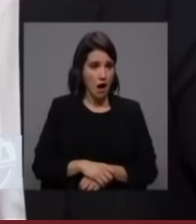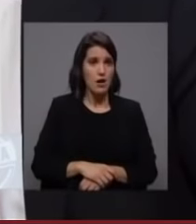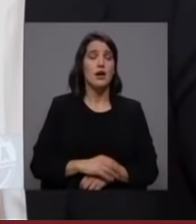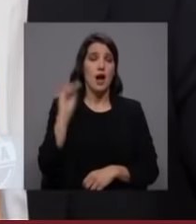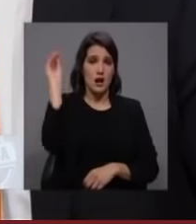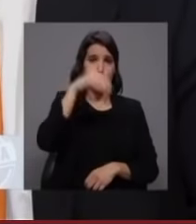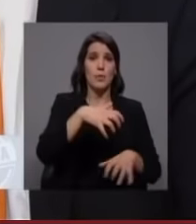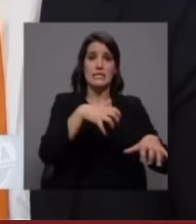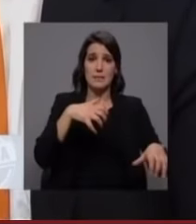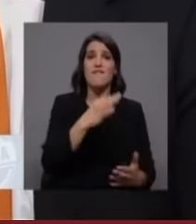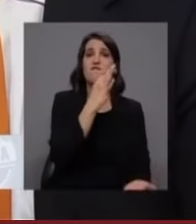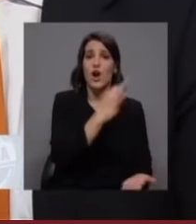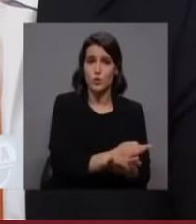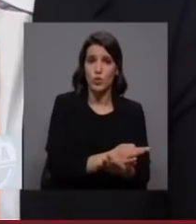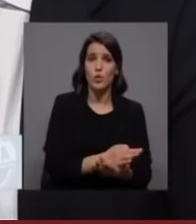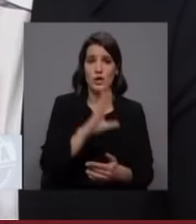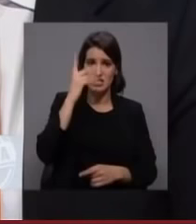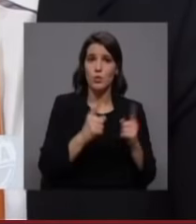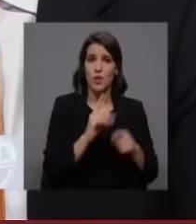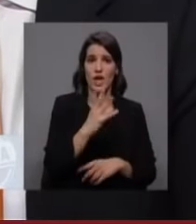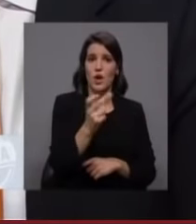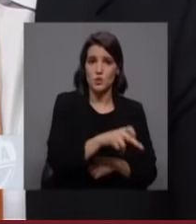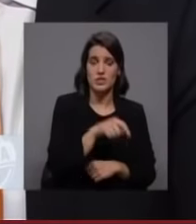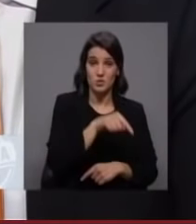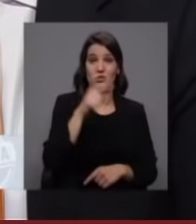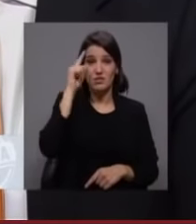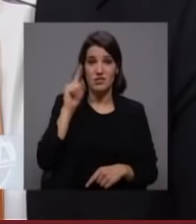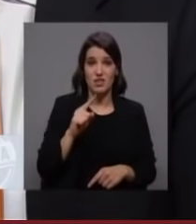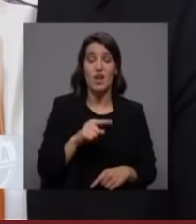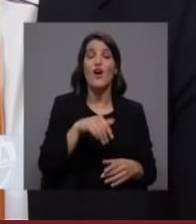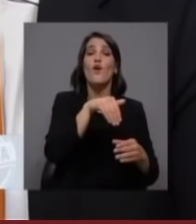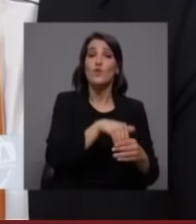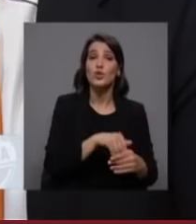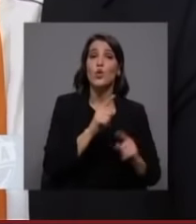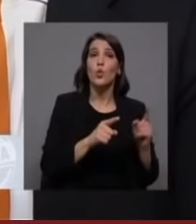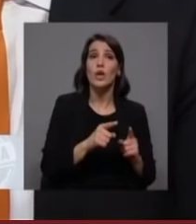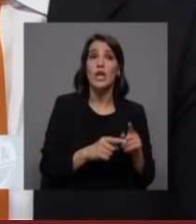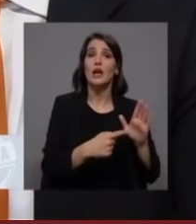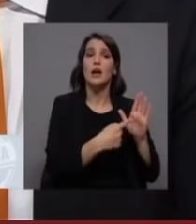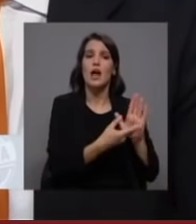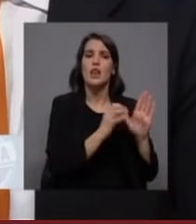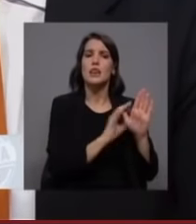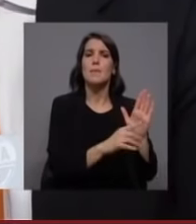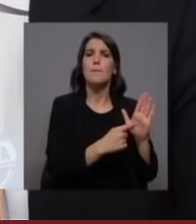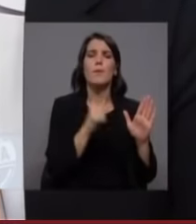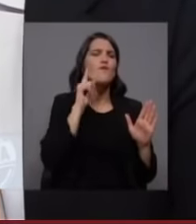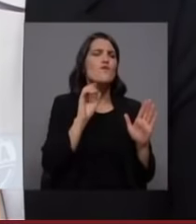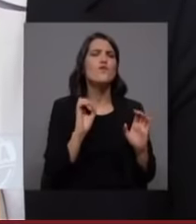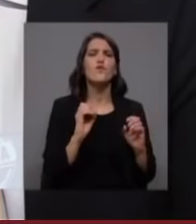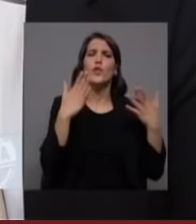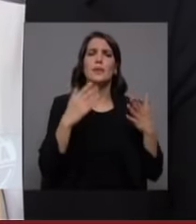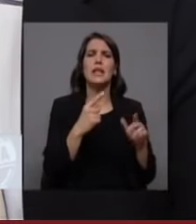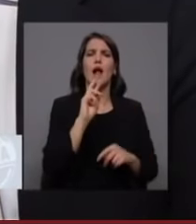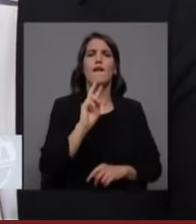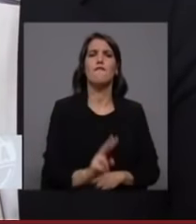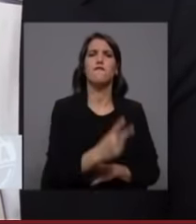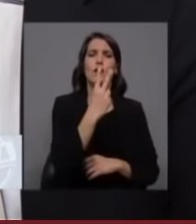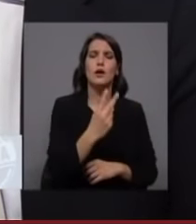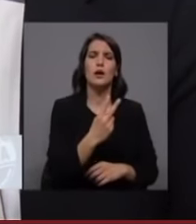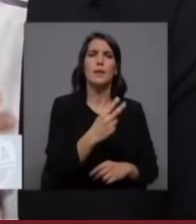assembleia da república quem sabe o que aconteceu neste dia foram citados dois diplomas fundamentais a comissão